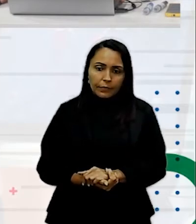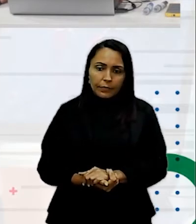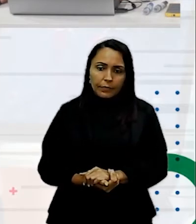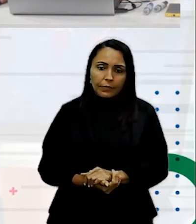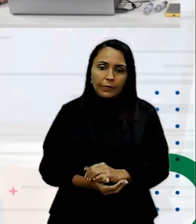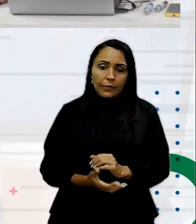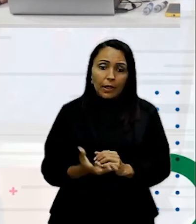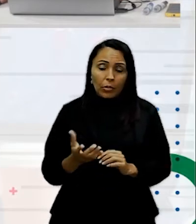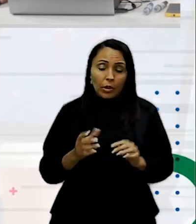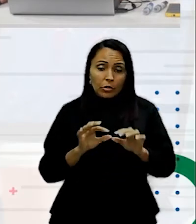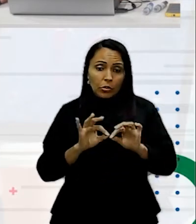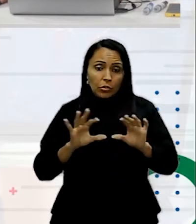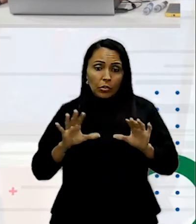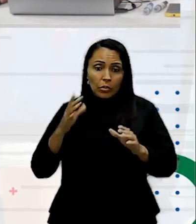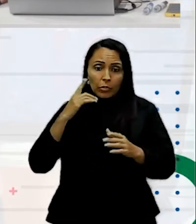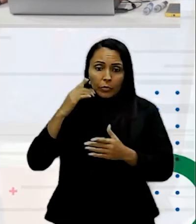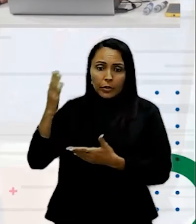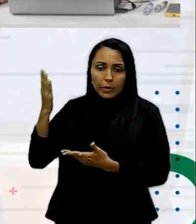fica. Ó.